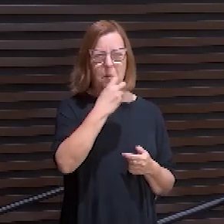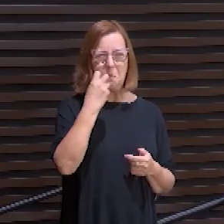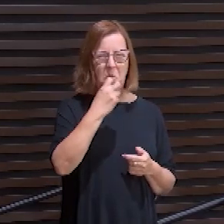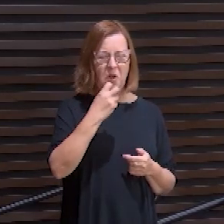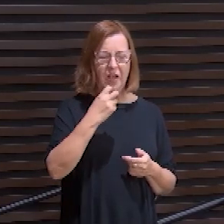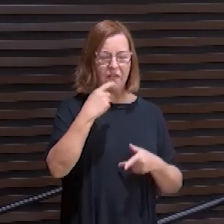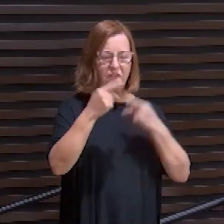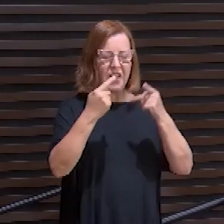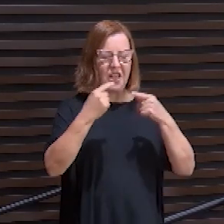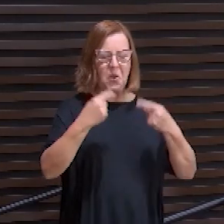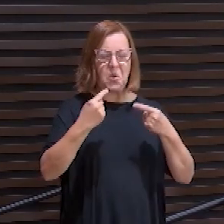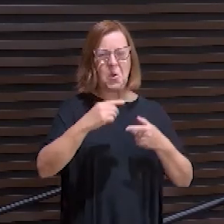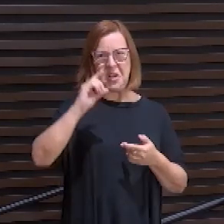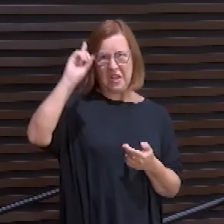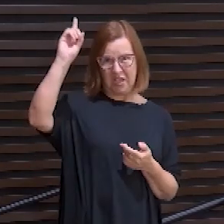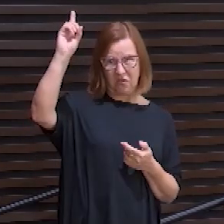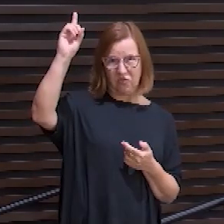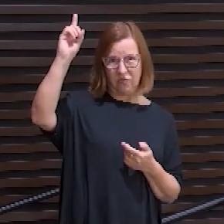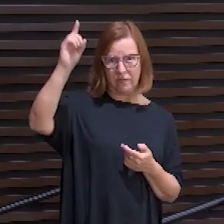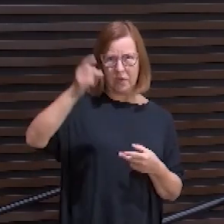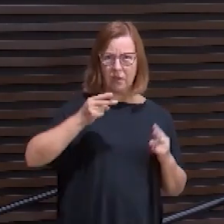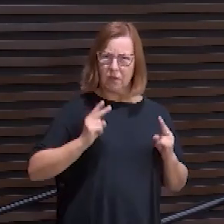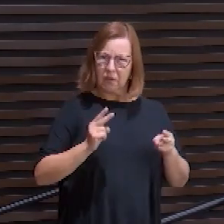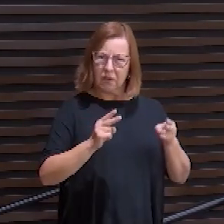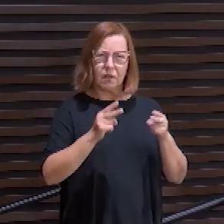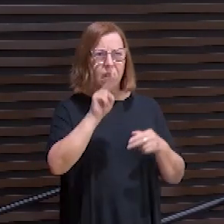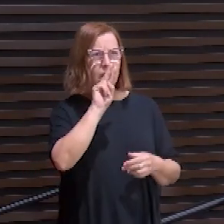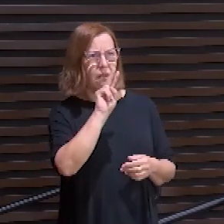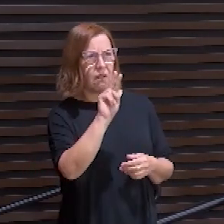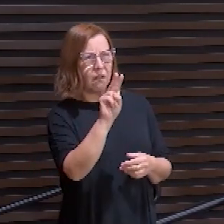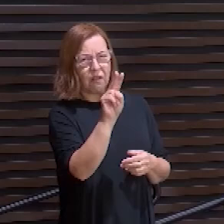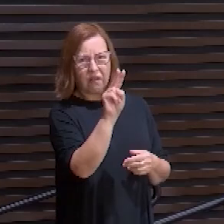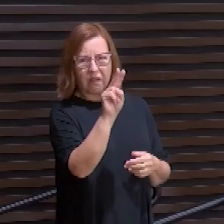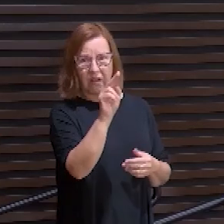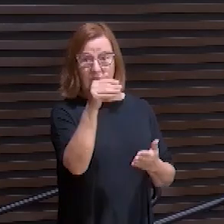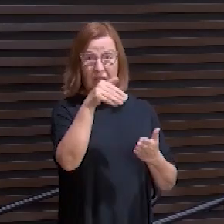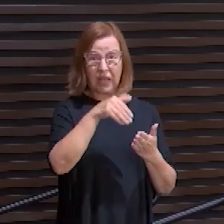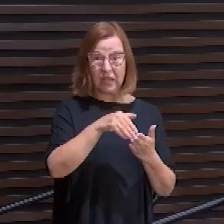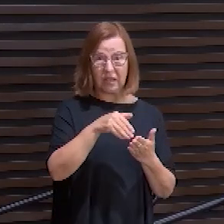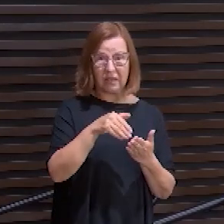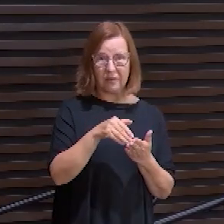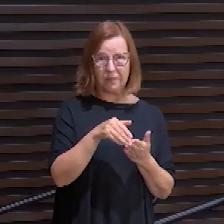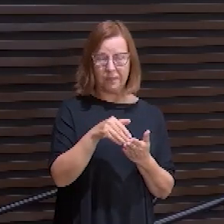insolência. Continuei olhando até que